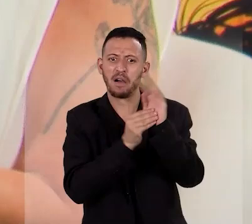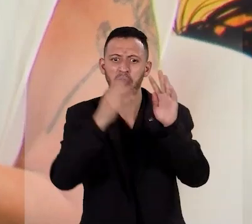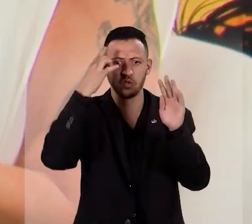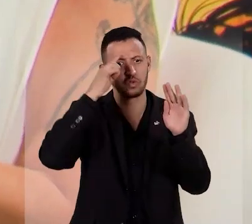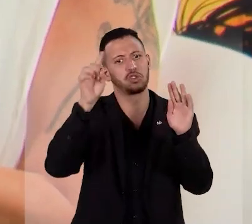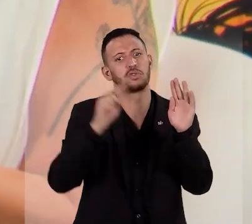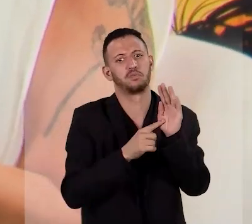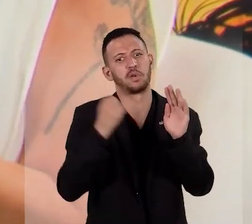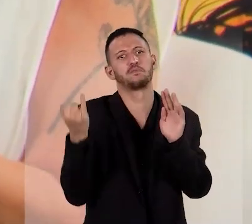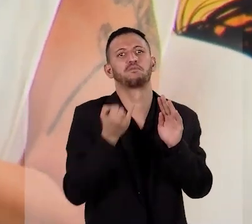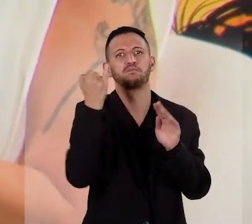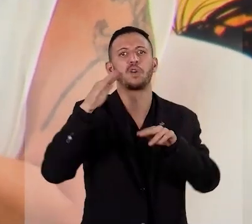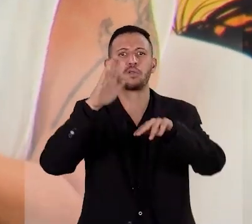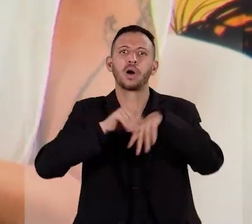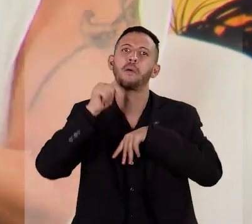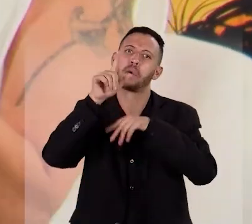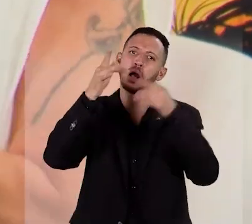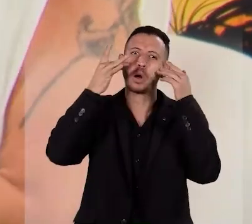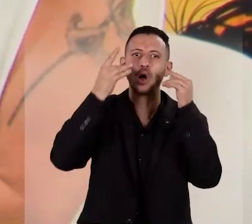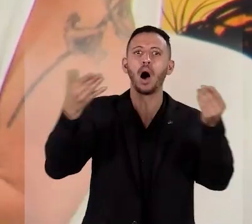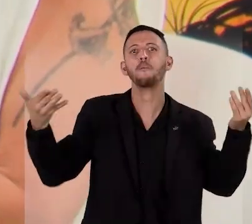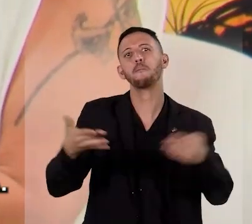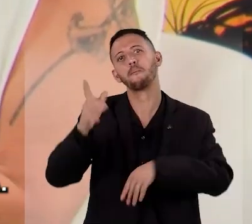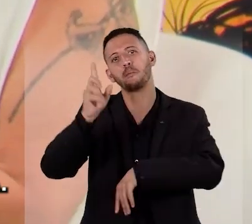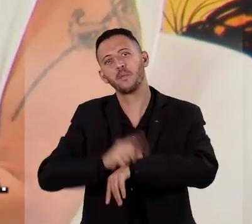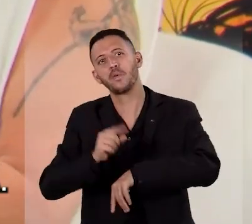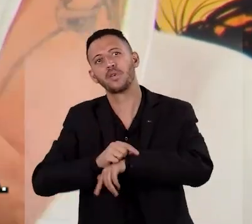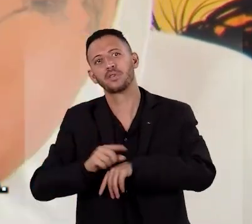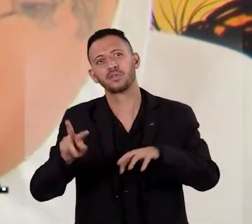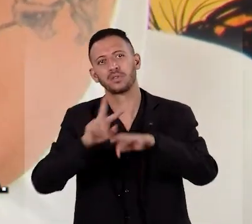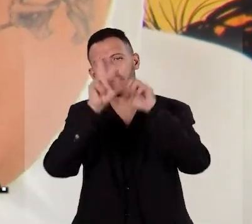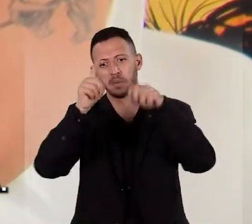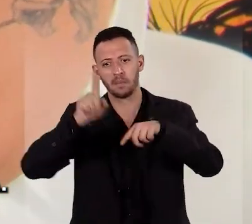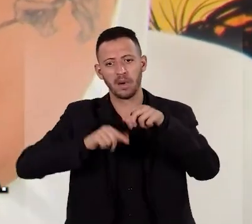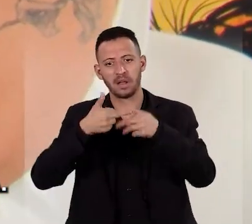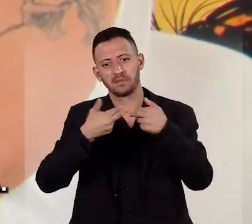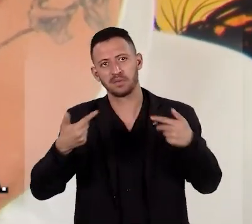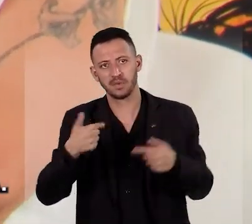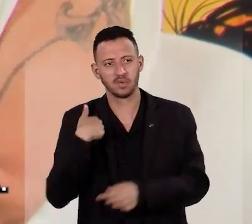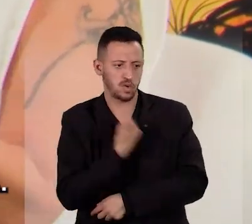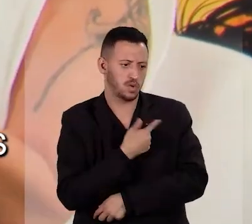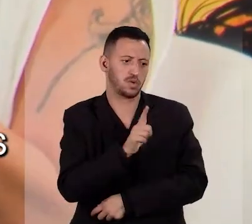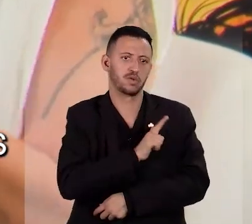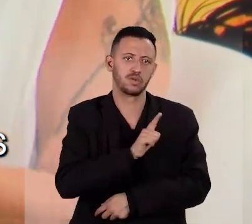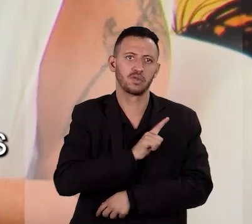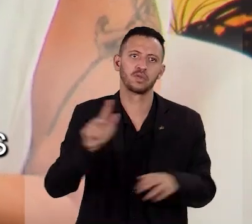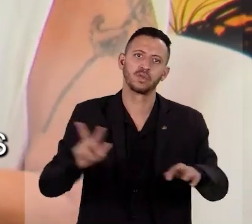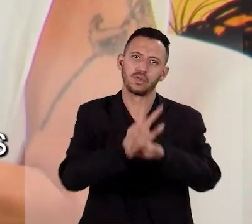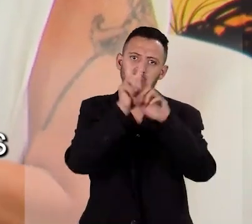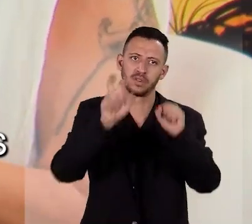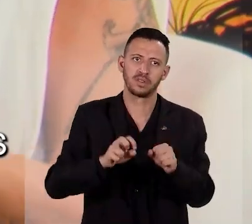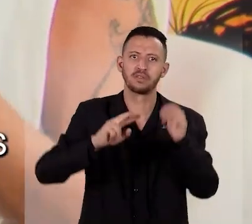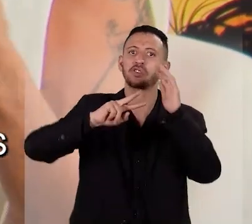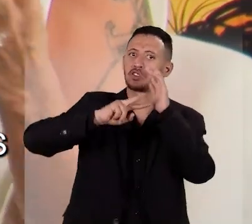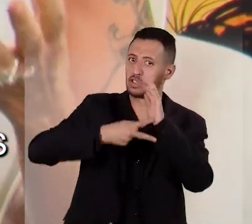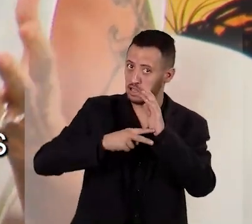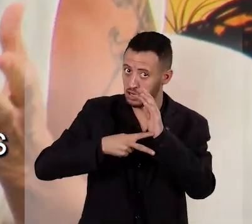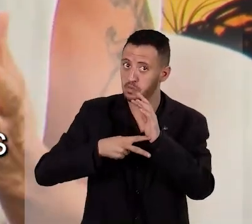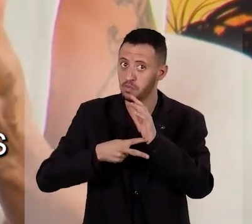fixar uma data é importante para chamar a atenção neste momento para esta determinada matéria. E a gente tem, para as